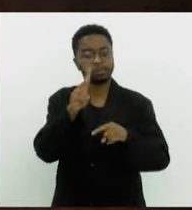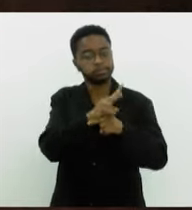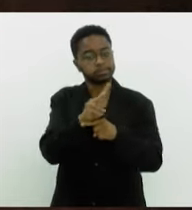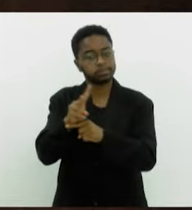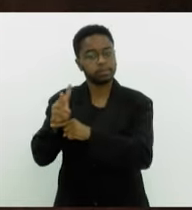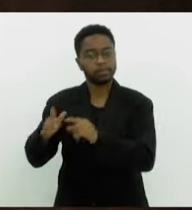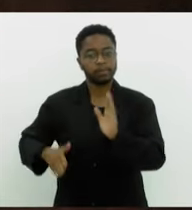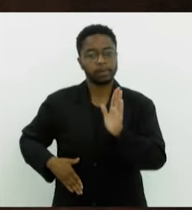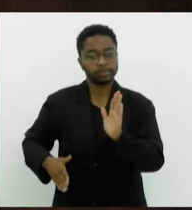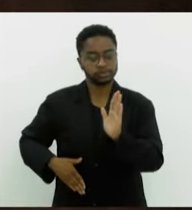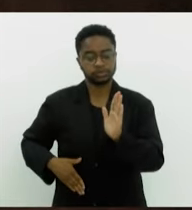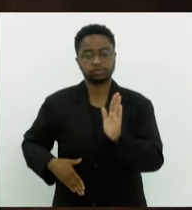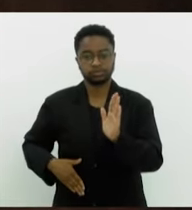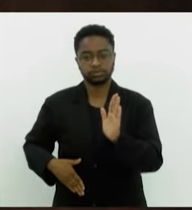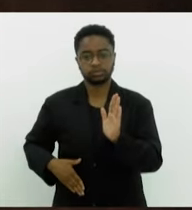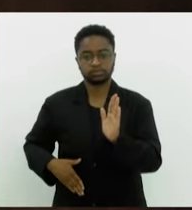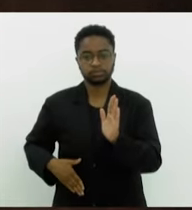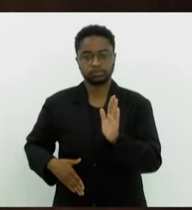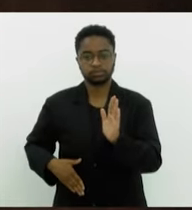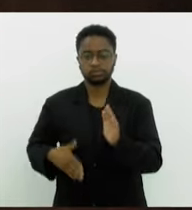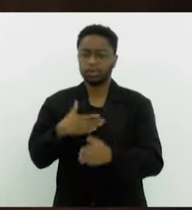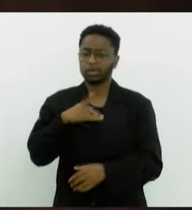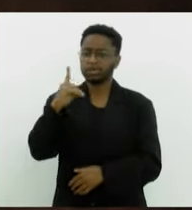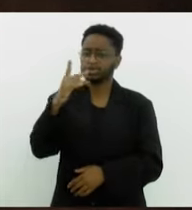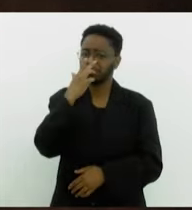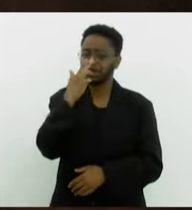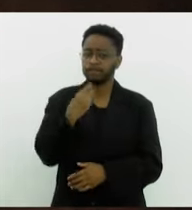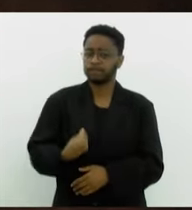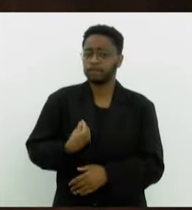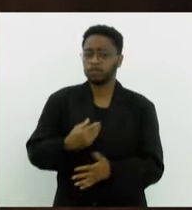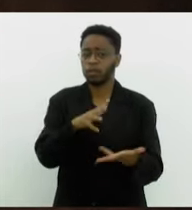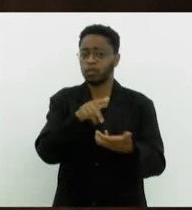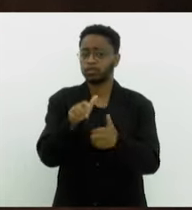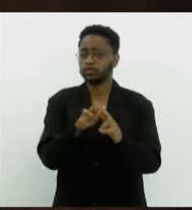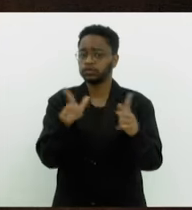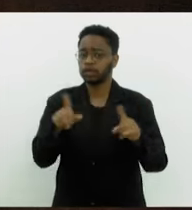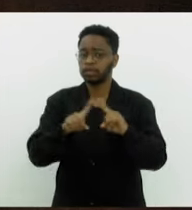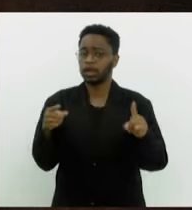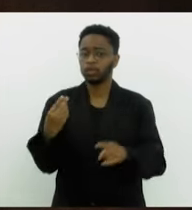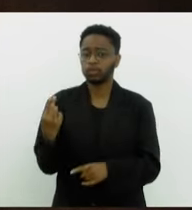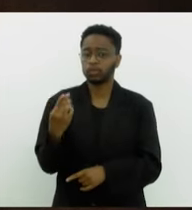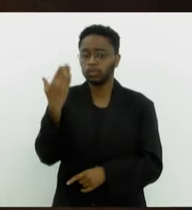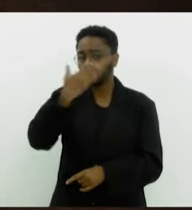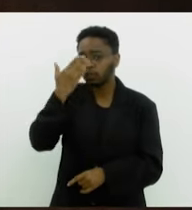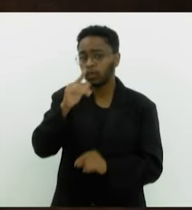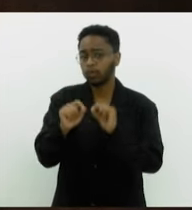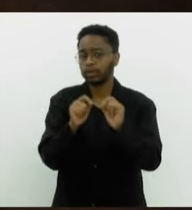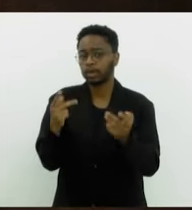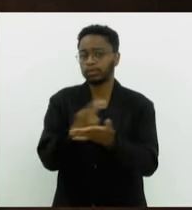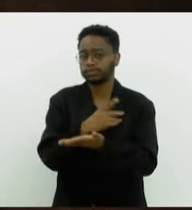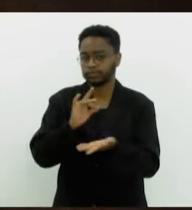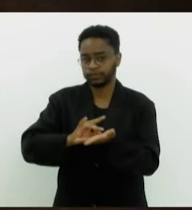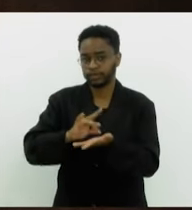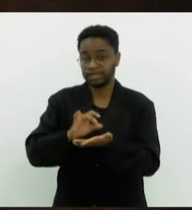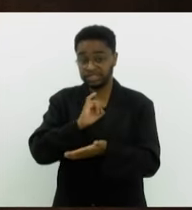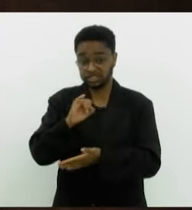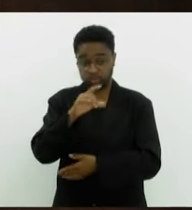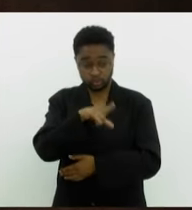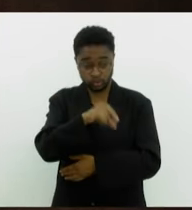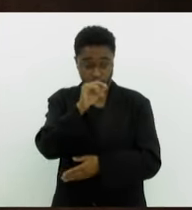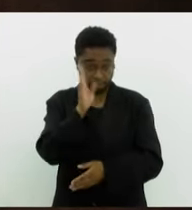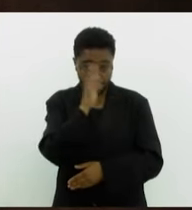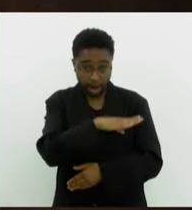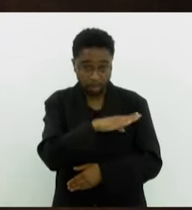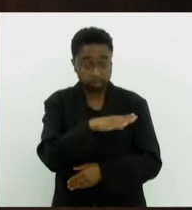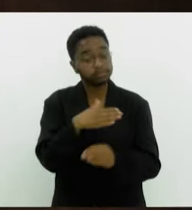protegendo esses marginais. Meu Deus, acho que eles estão em outro mundo e não estão vendo a realidade que vem acontecendo. Escolheu o lado mal? Então, meu